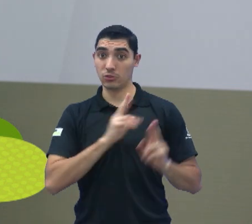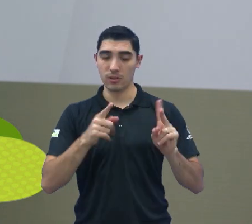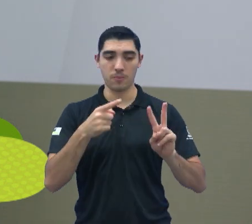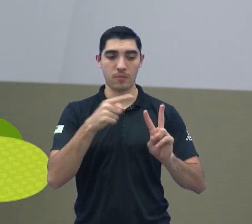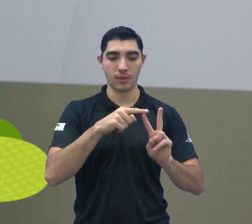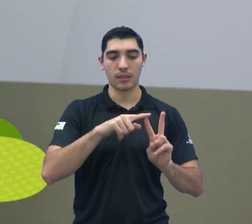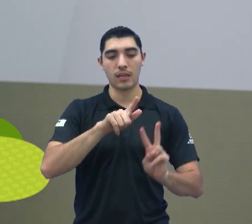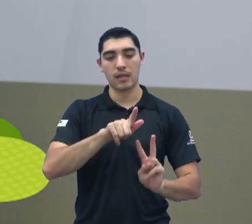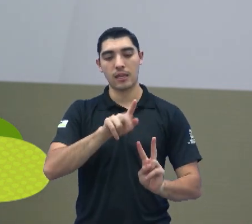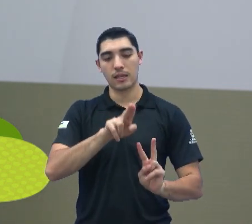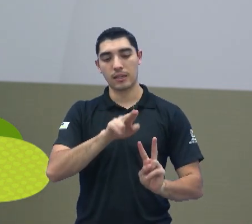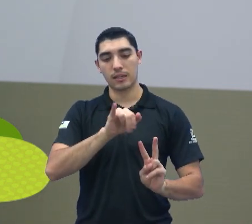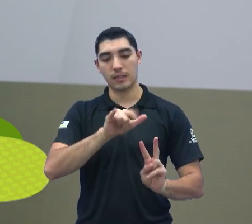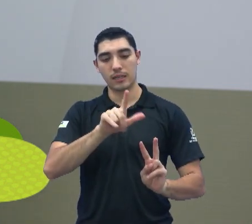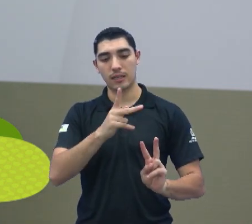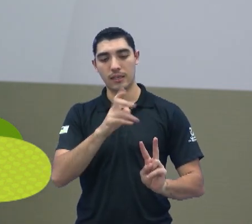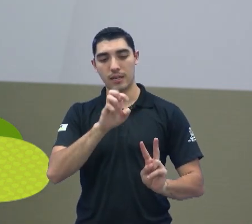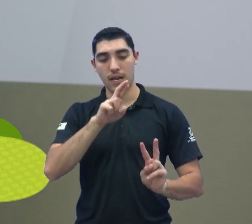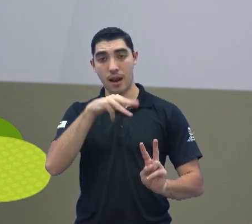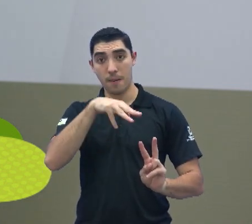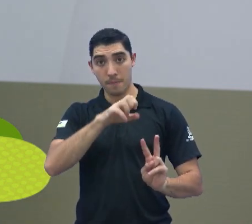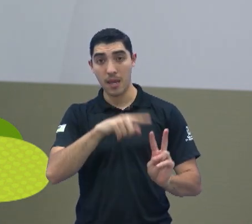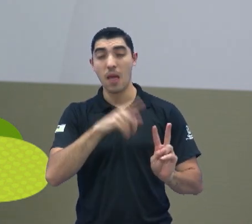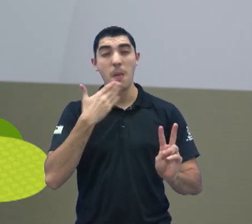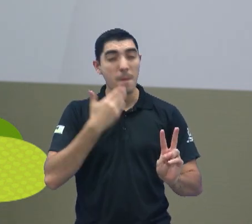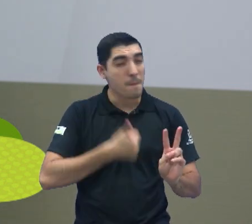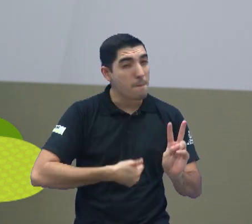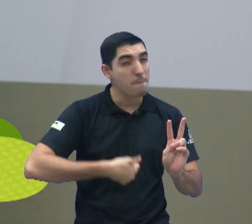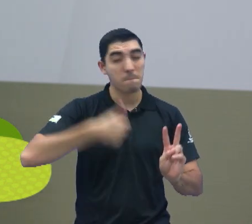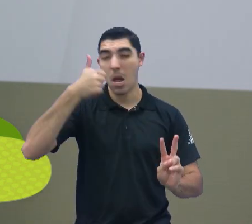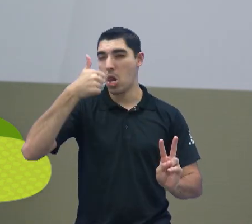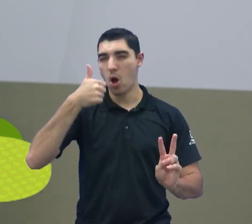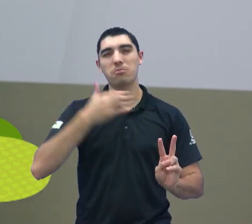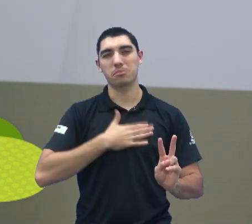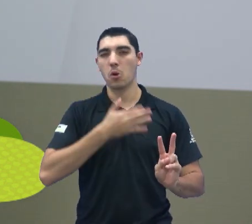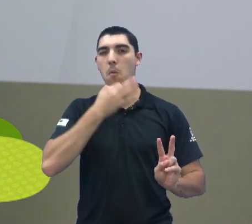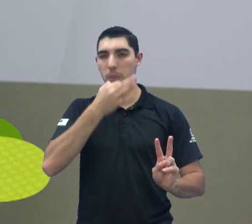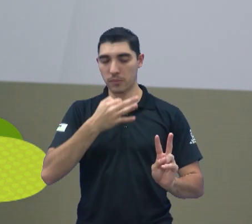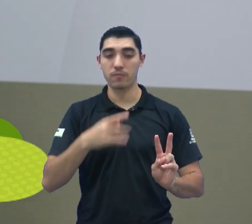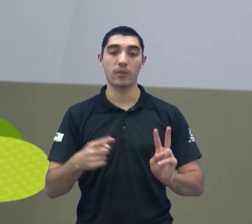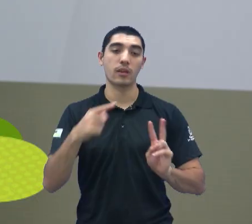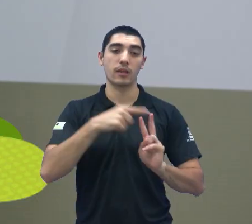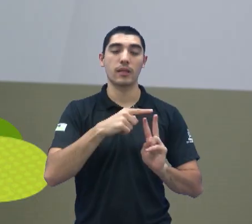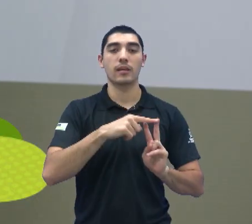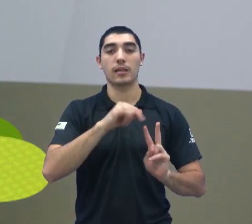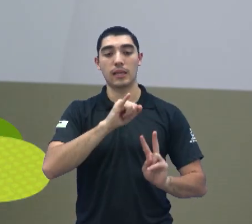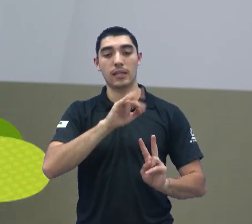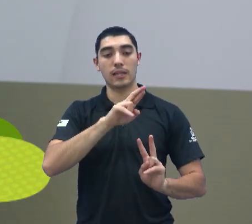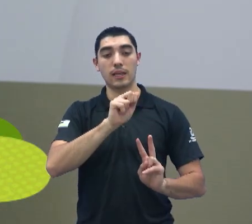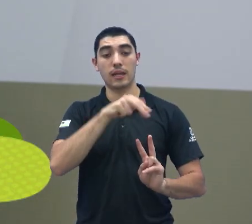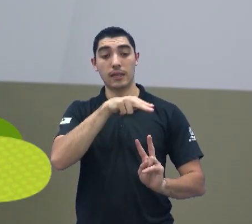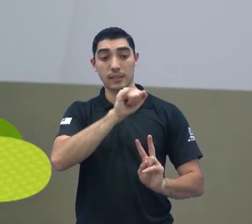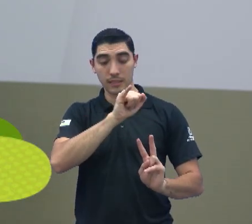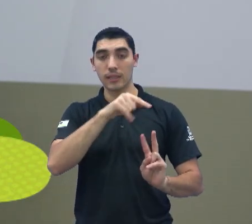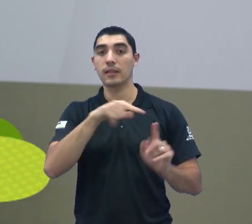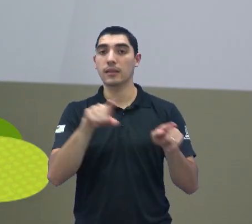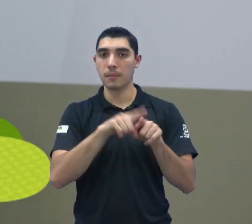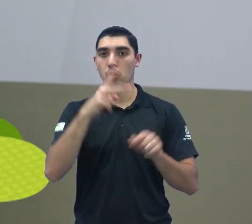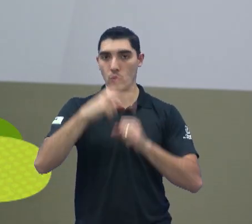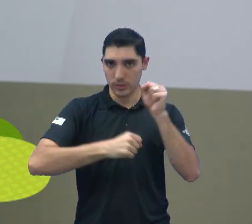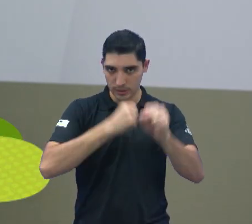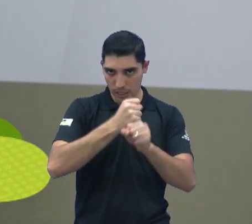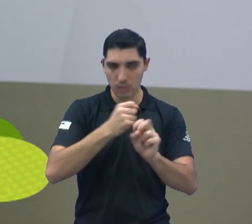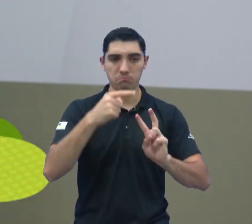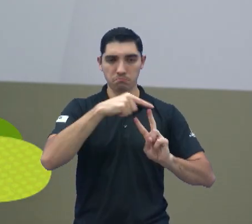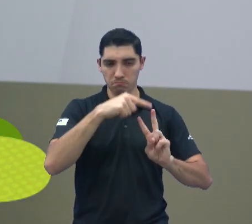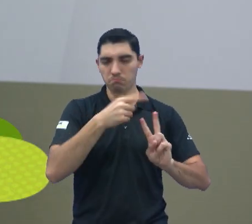que eu acho um baita técnico, para mim um dos melhores dessa nova geração. E o Neri Tambeiro, que eu fui assistente dele por 2 temporadas, que dispensa